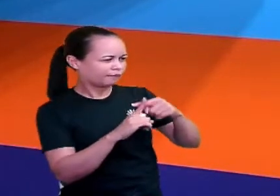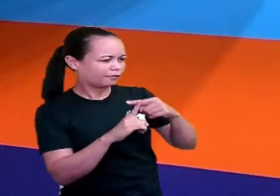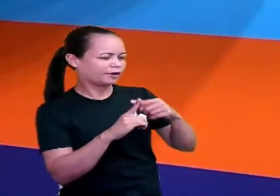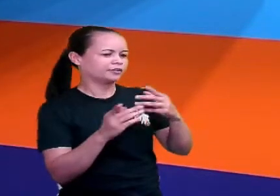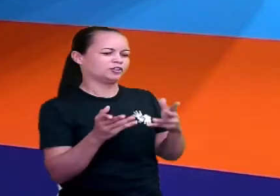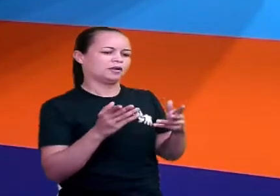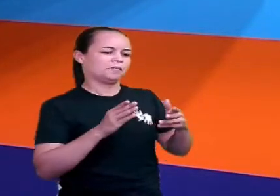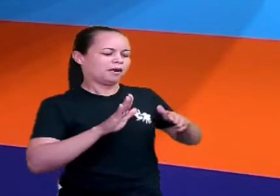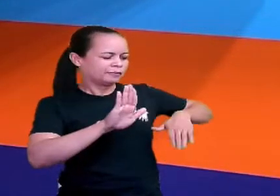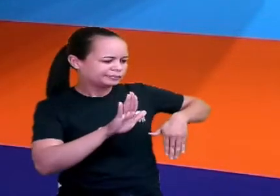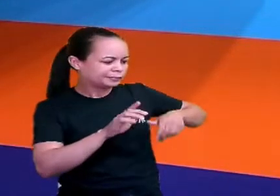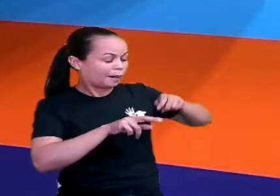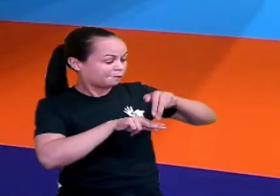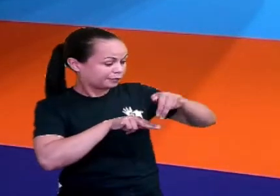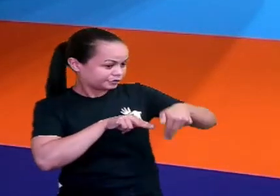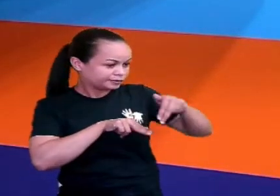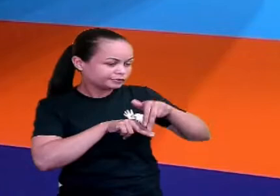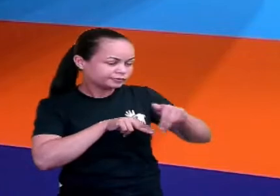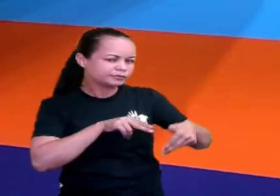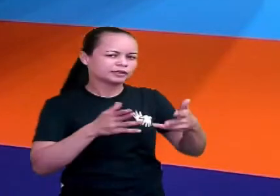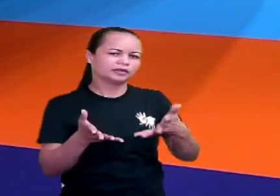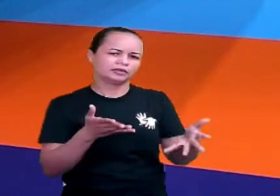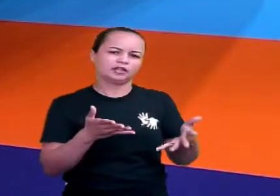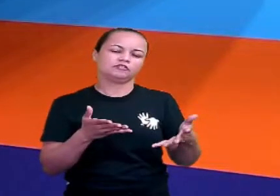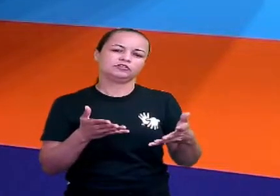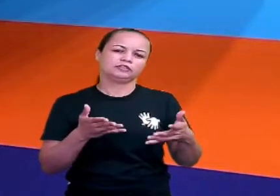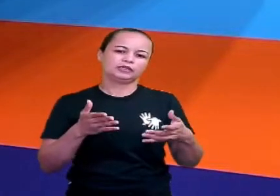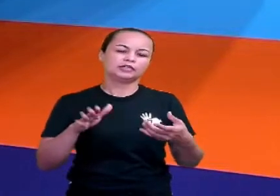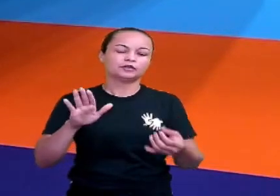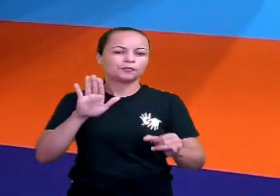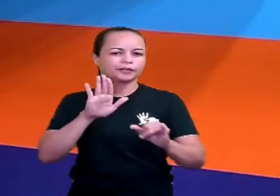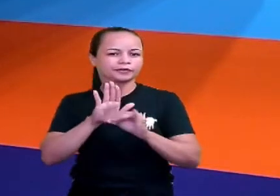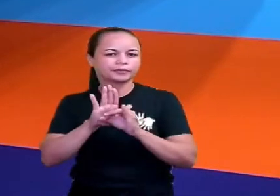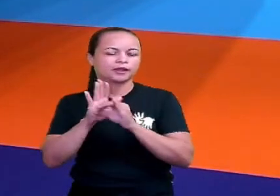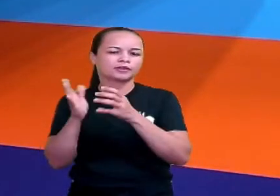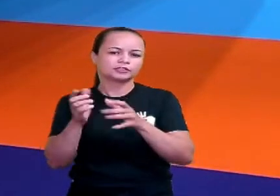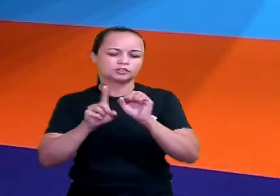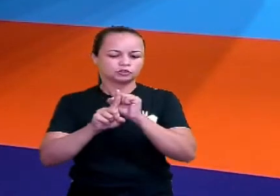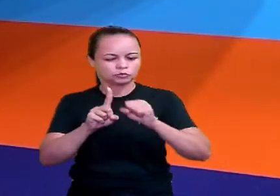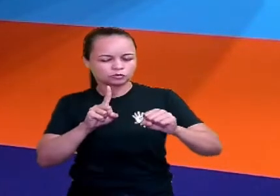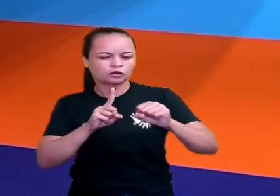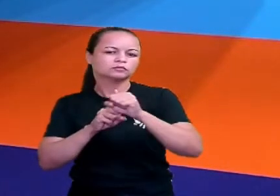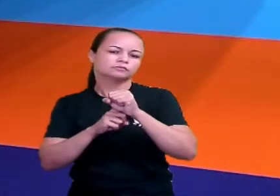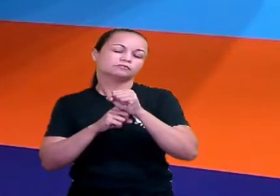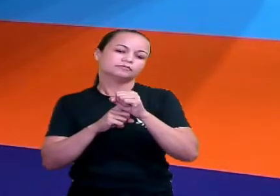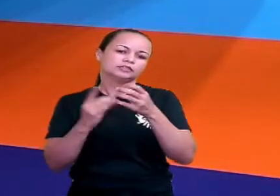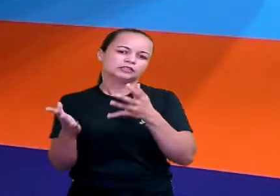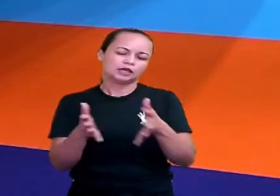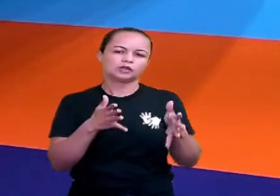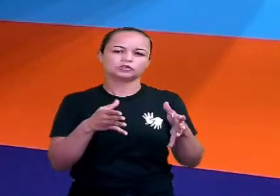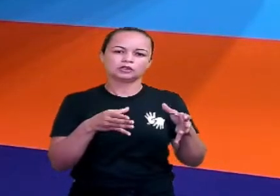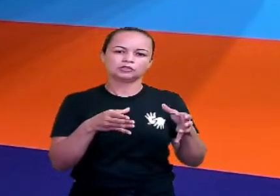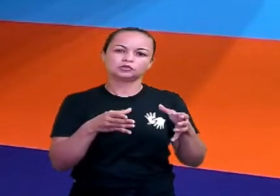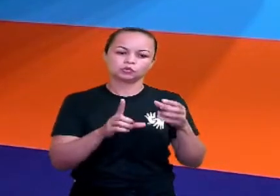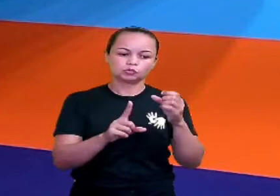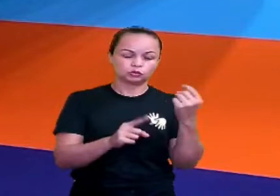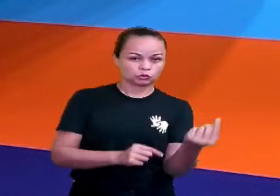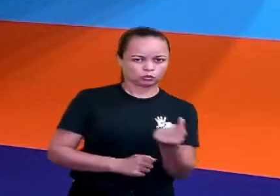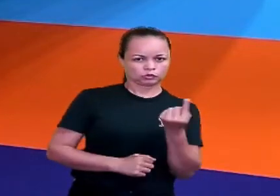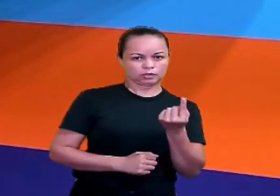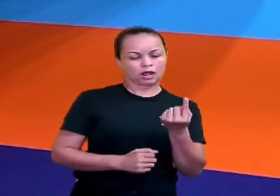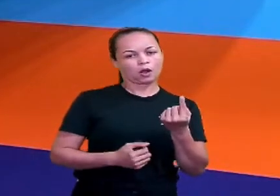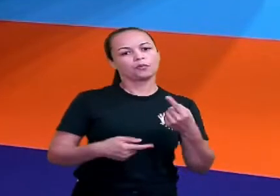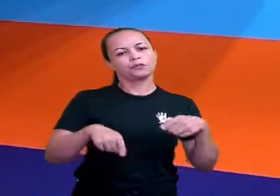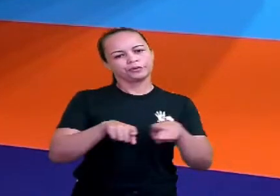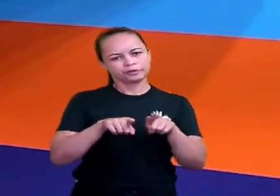estão construindo uma história, uma identidade social, uma memória, tanto pessoal quanto coletiva, a sua memória e a memória